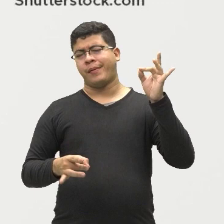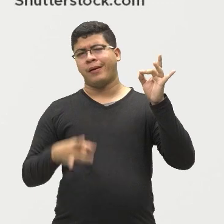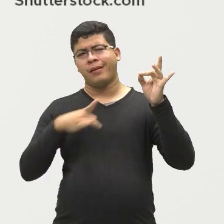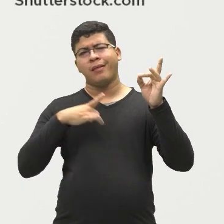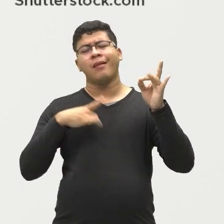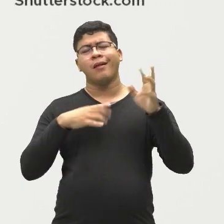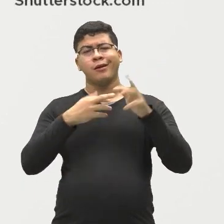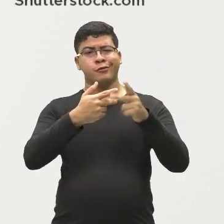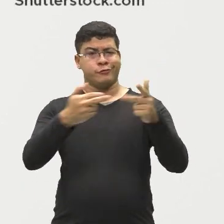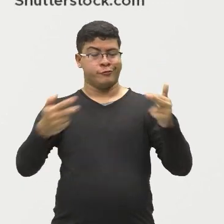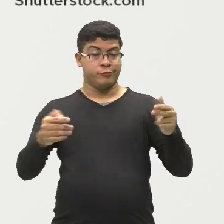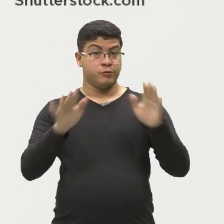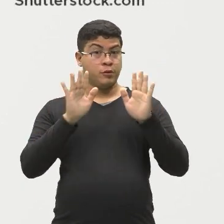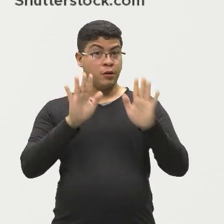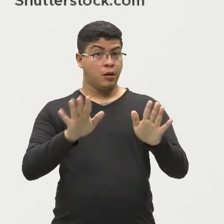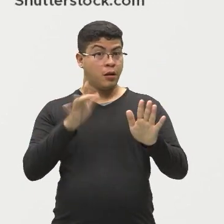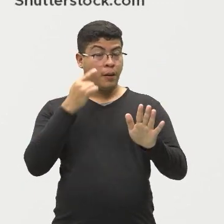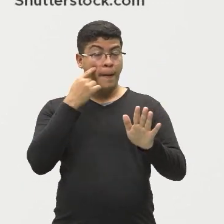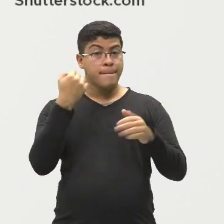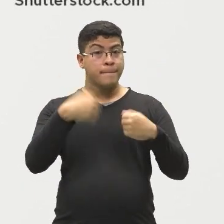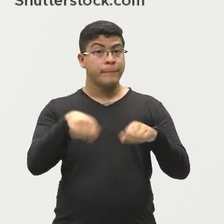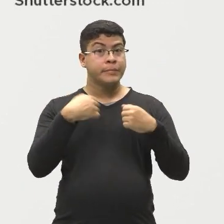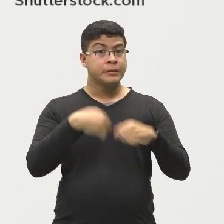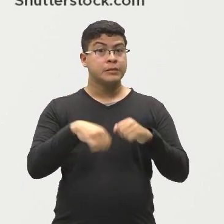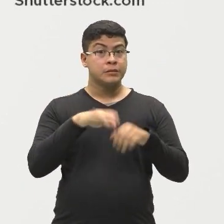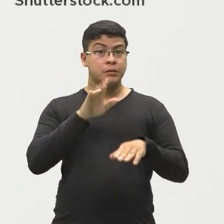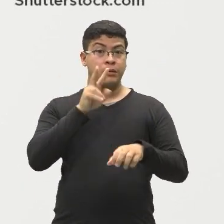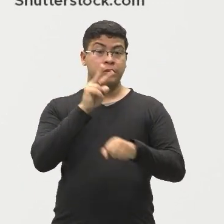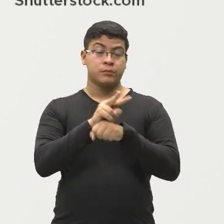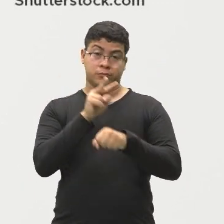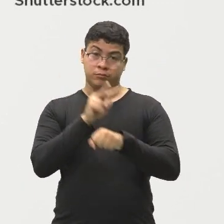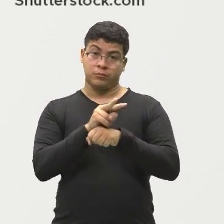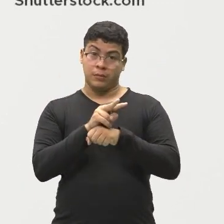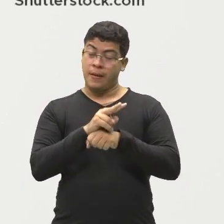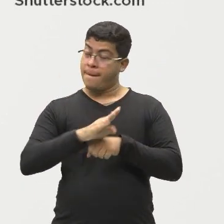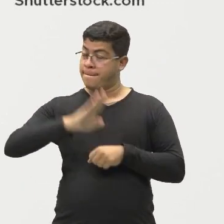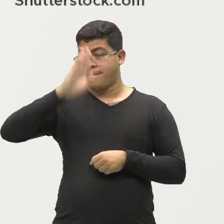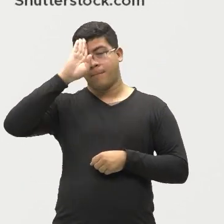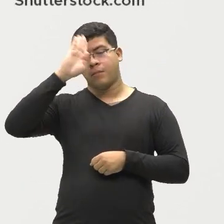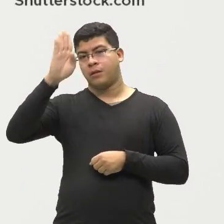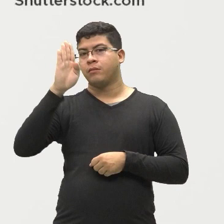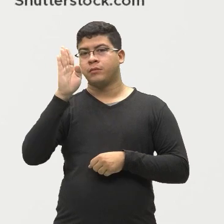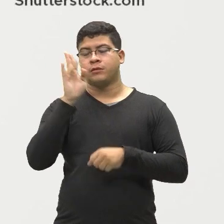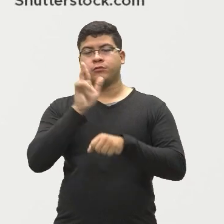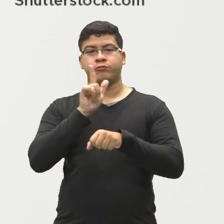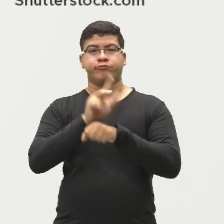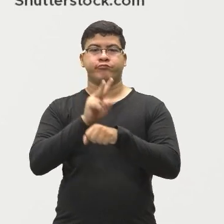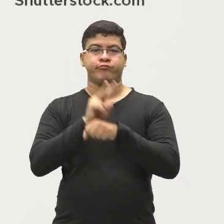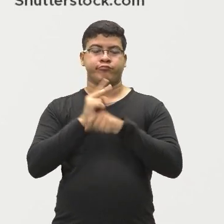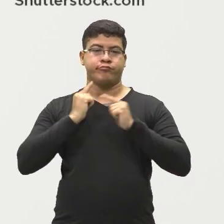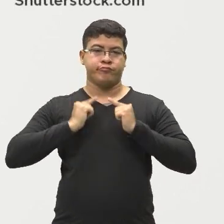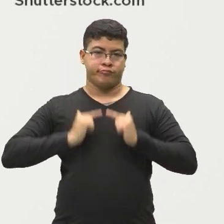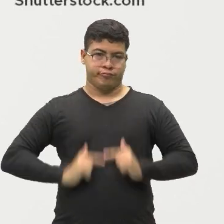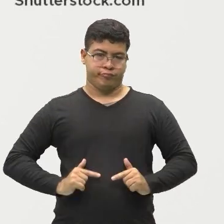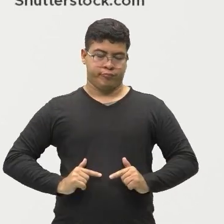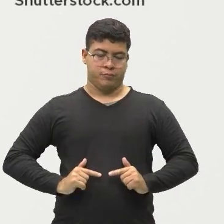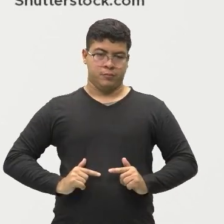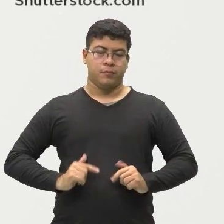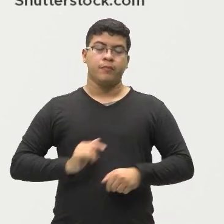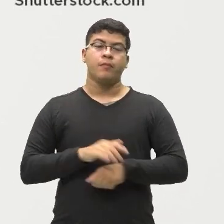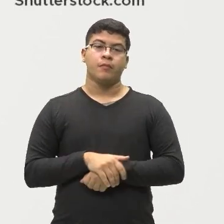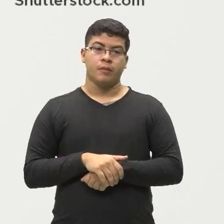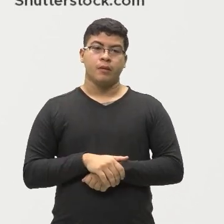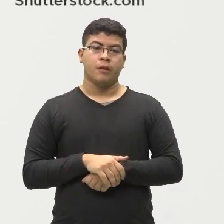de micro-organismos, e é necessário a gente ter esses cuidados, principalmente de higiene, tá bom? E quanto